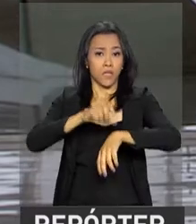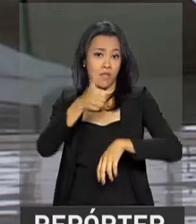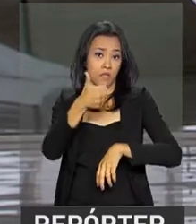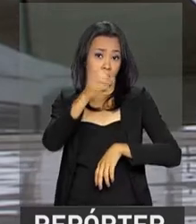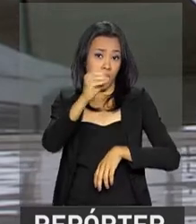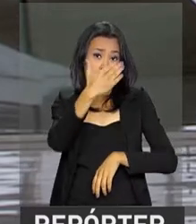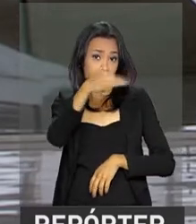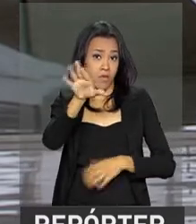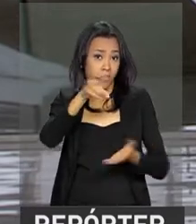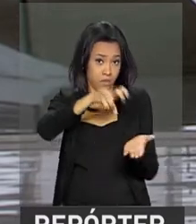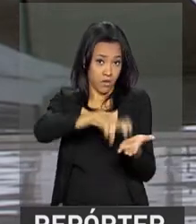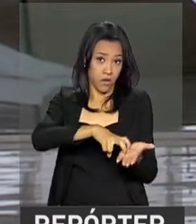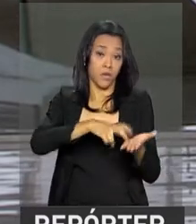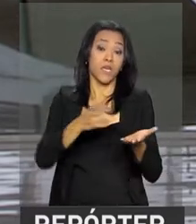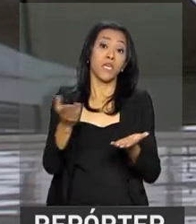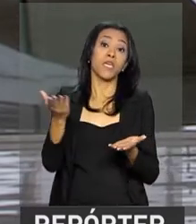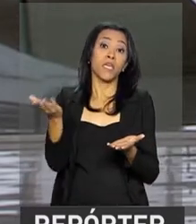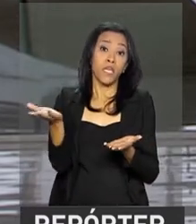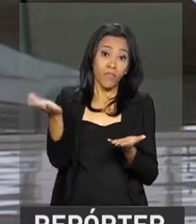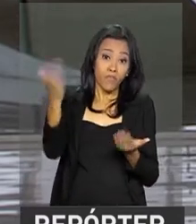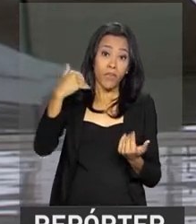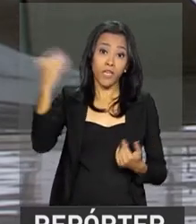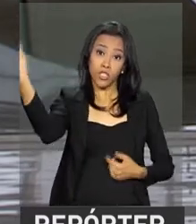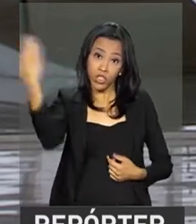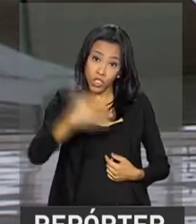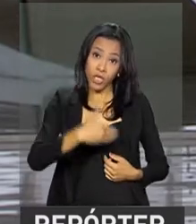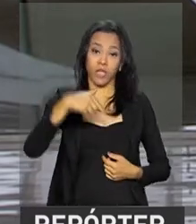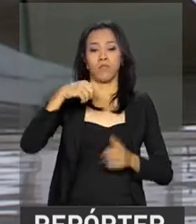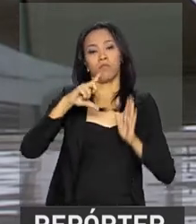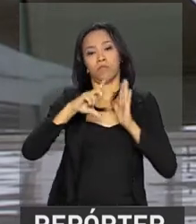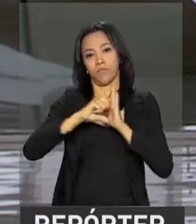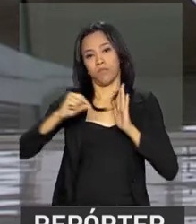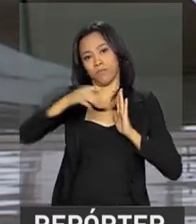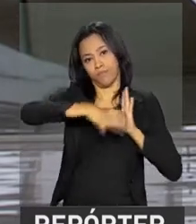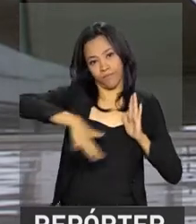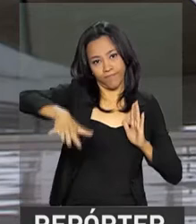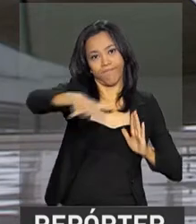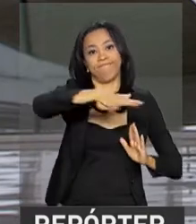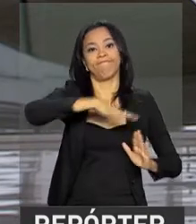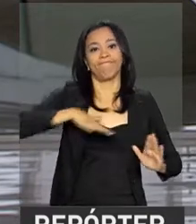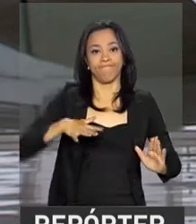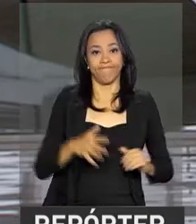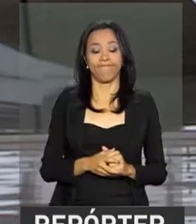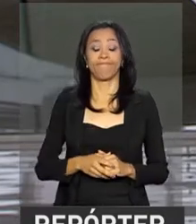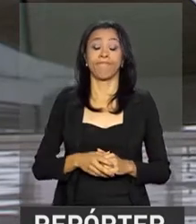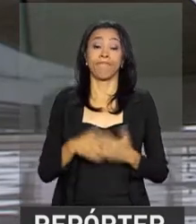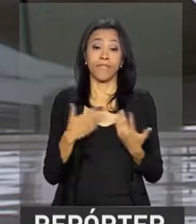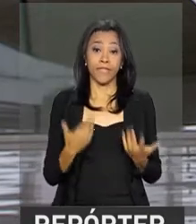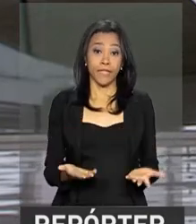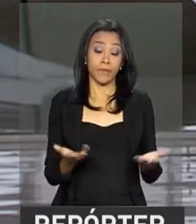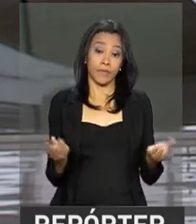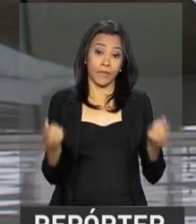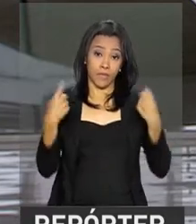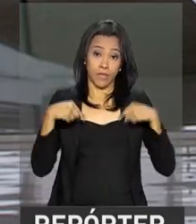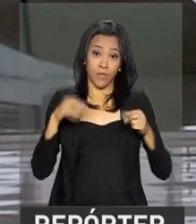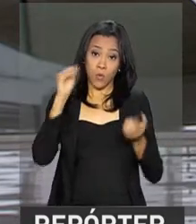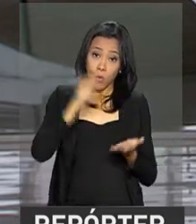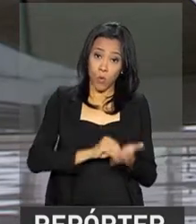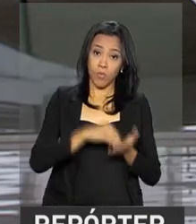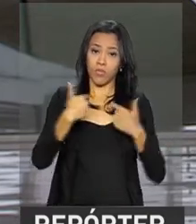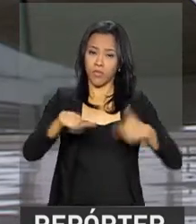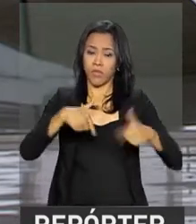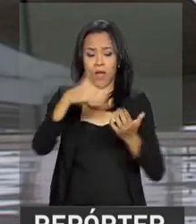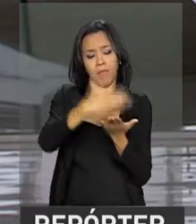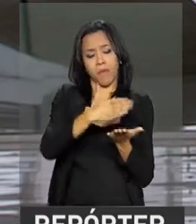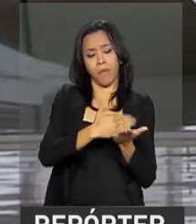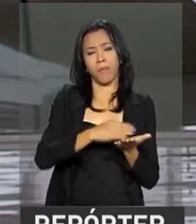é de que ele venha direto da base aérea aqui para o palácio do planalto por enquanto na agenda do presidente consta apenas do